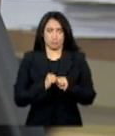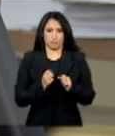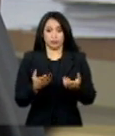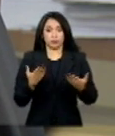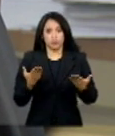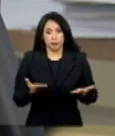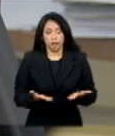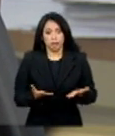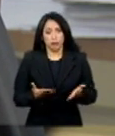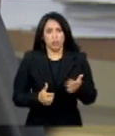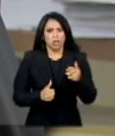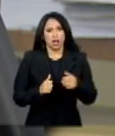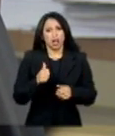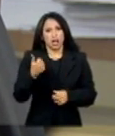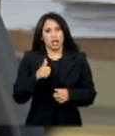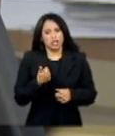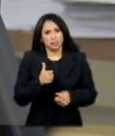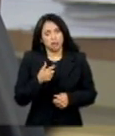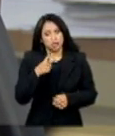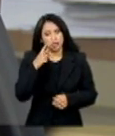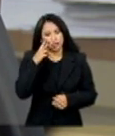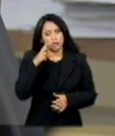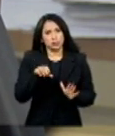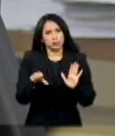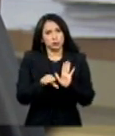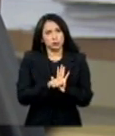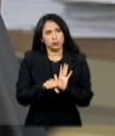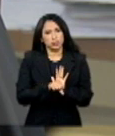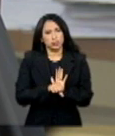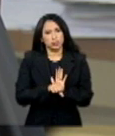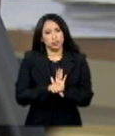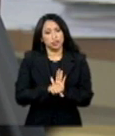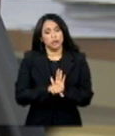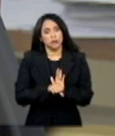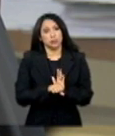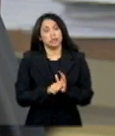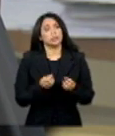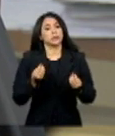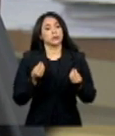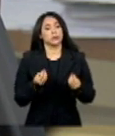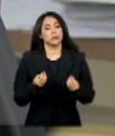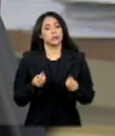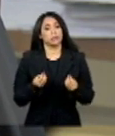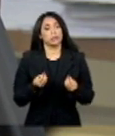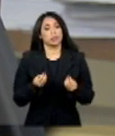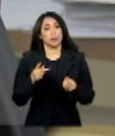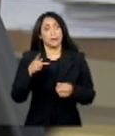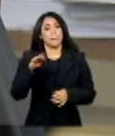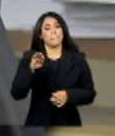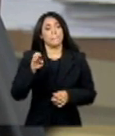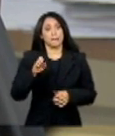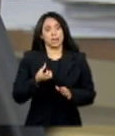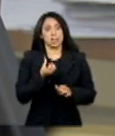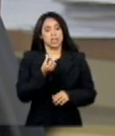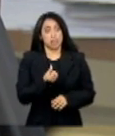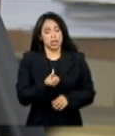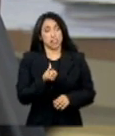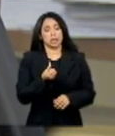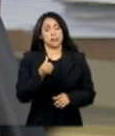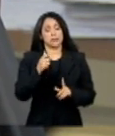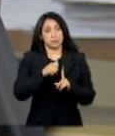analisando se o crime em questão salta aos olhos o fato de que o crime sancionado com pena de detenção de seis meses a dois anos